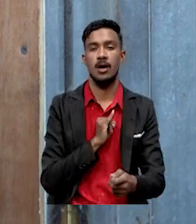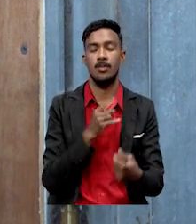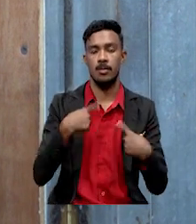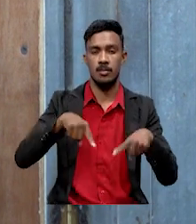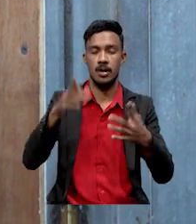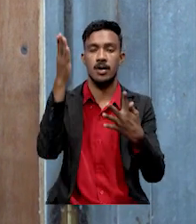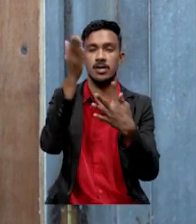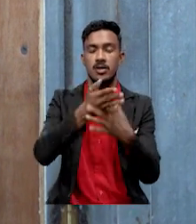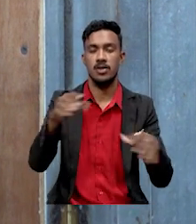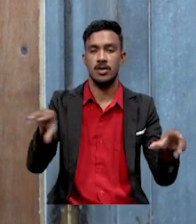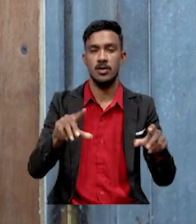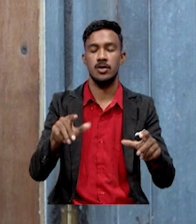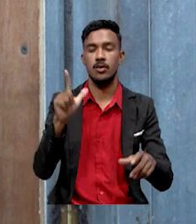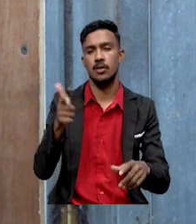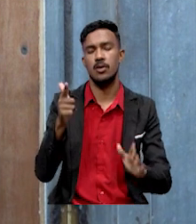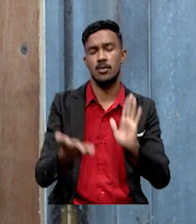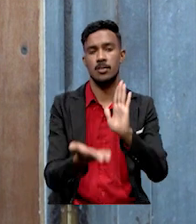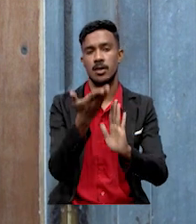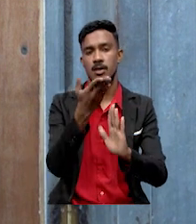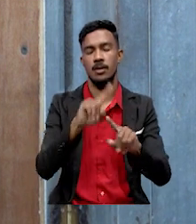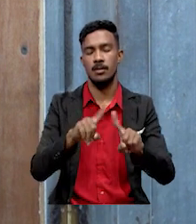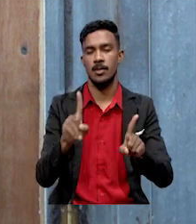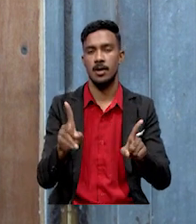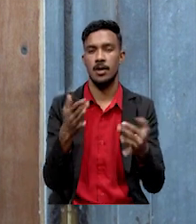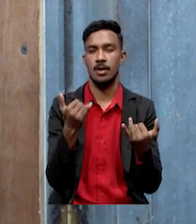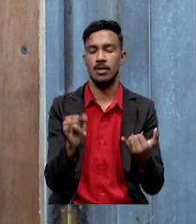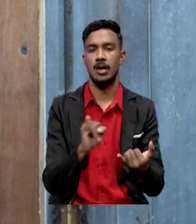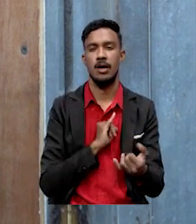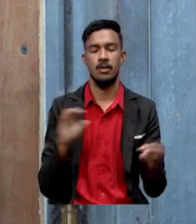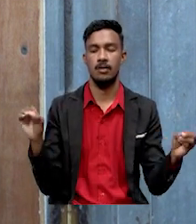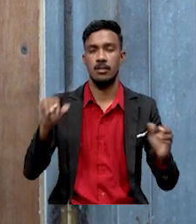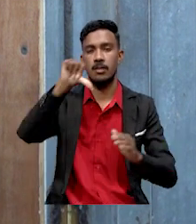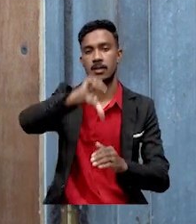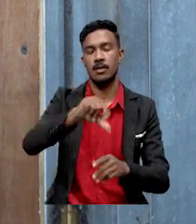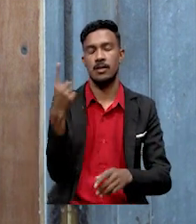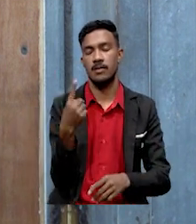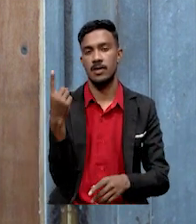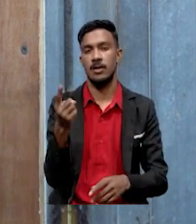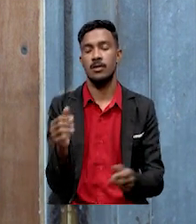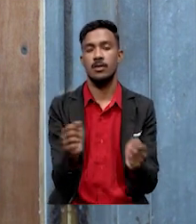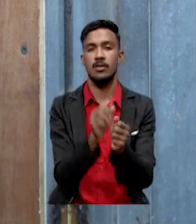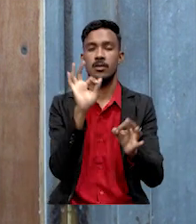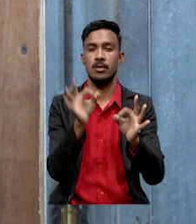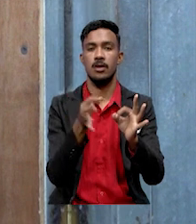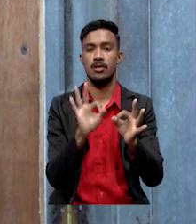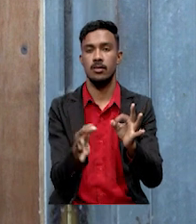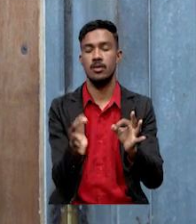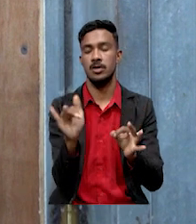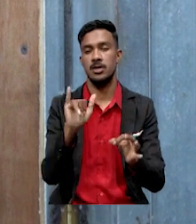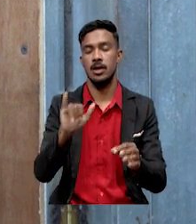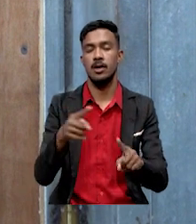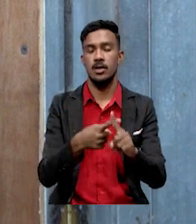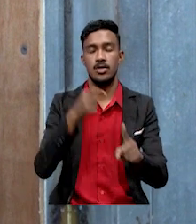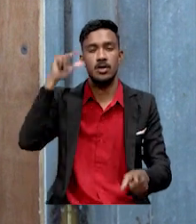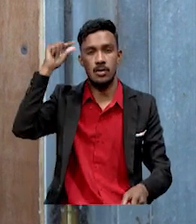ruanolo baleten mai to agora ne ida hau consegue to tradutor sira iha parte governo nia